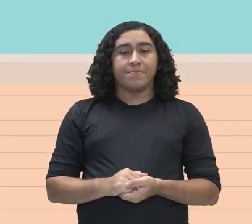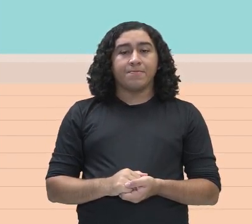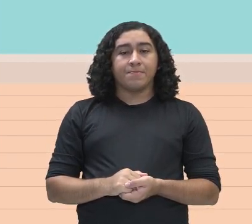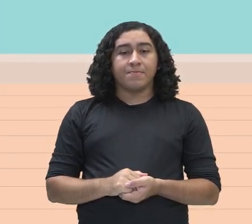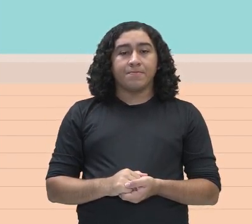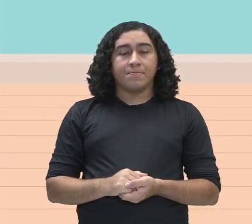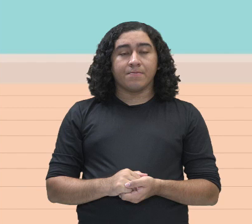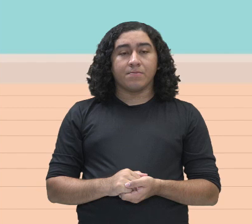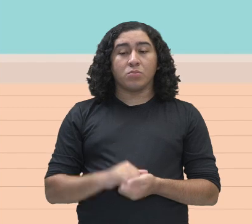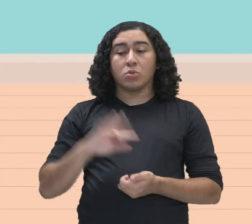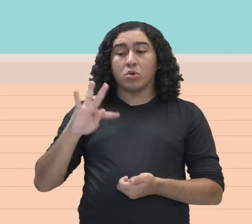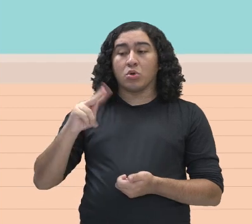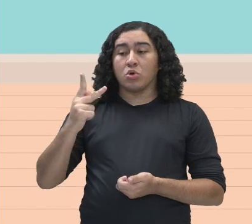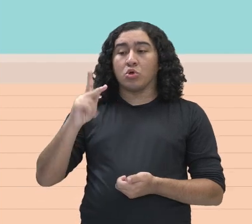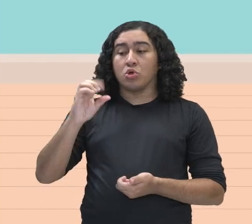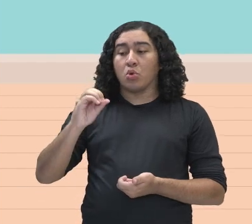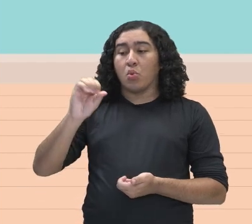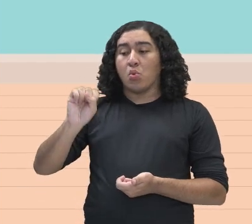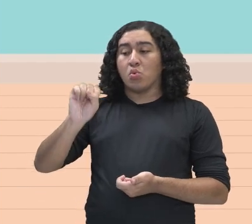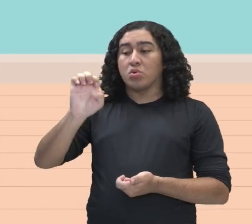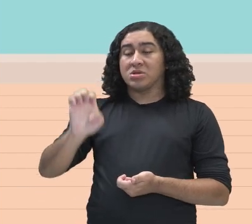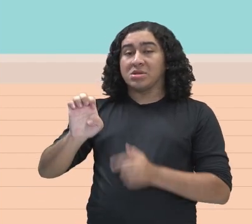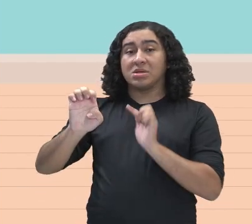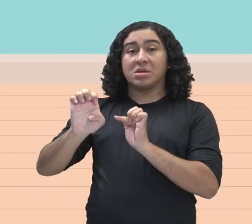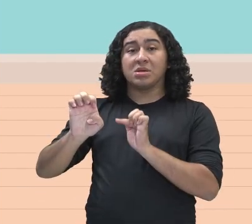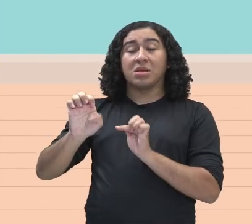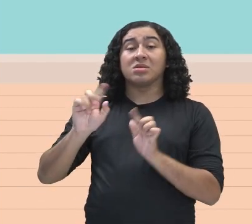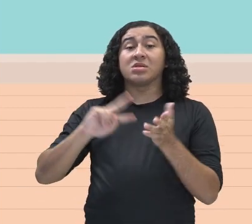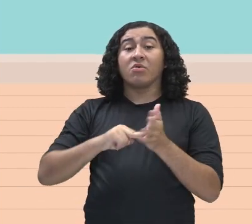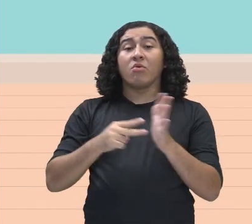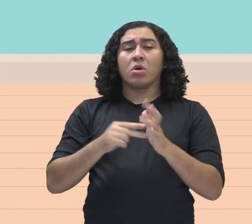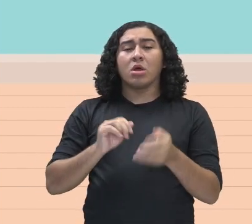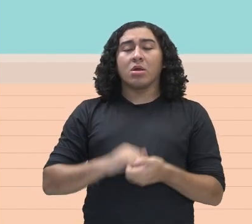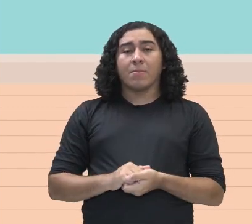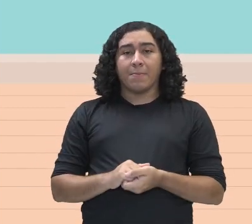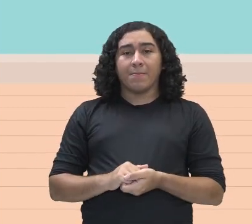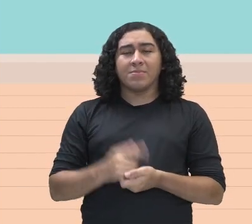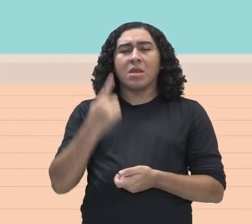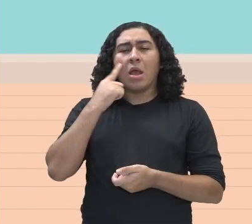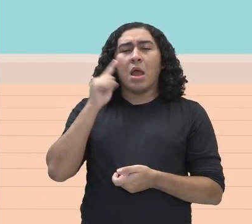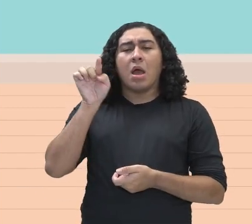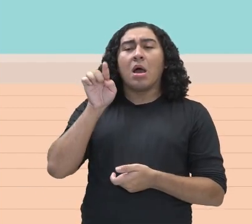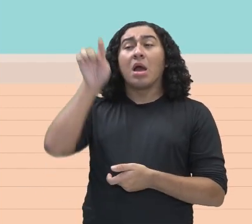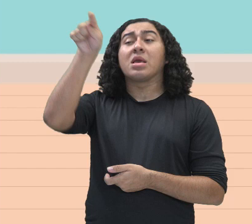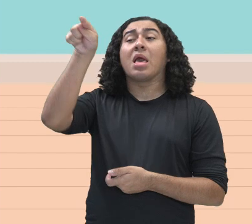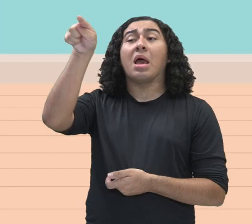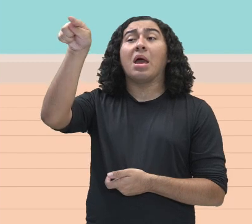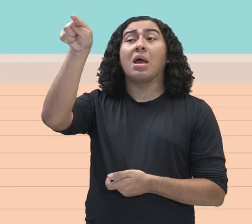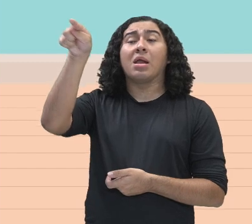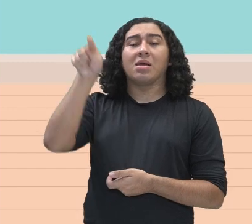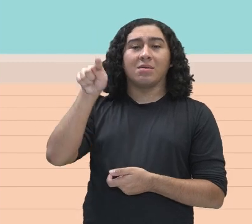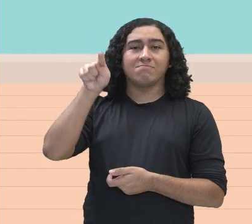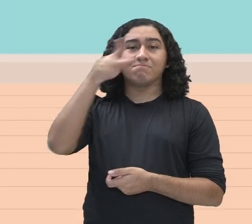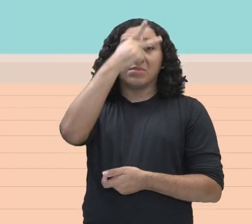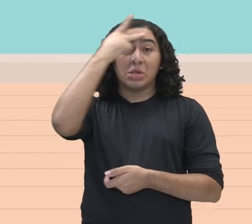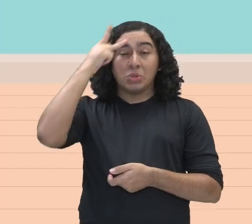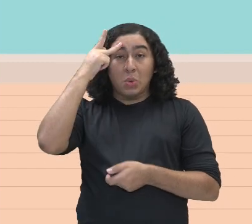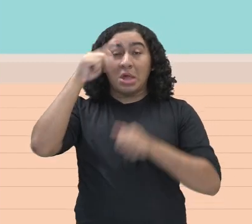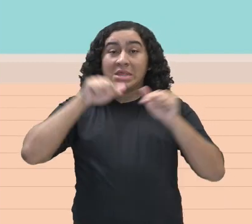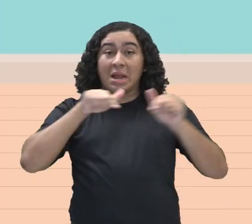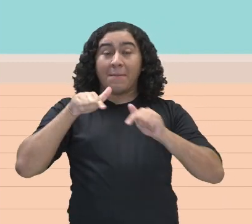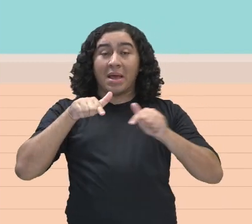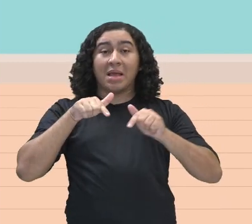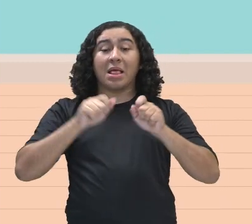Those people are janitors. Que é aquelas pessoas, né, que estão ali adiante, né? São pessoas que fazem limpeza, né?